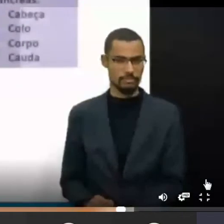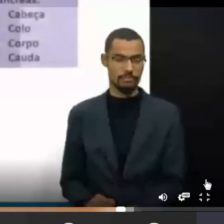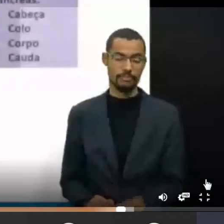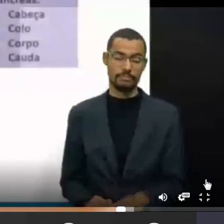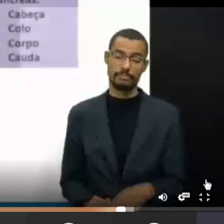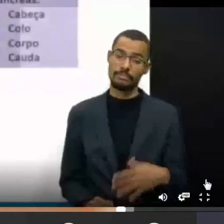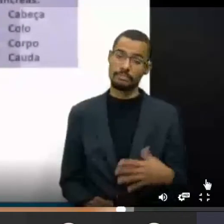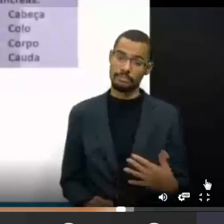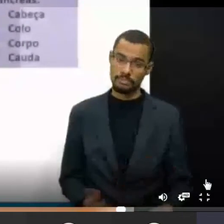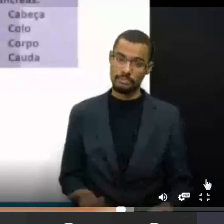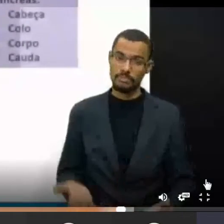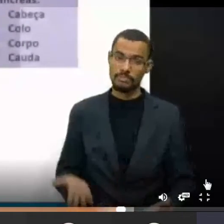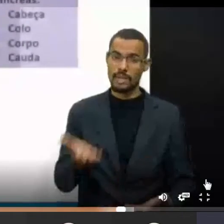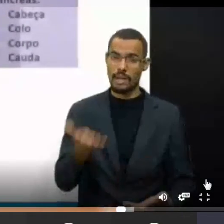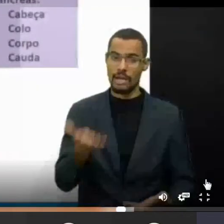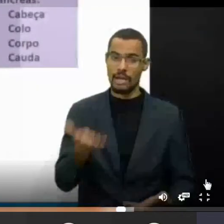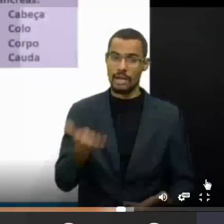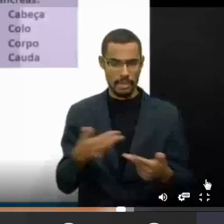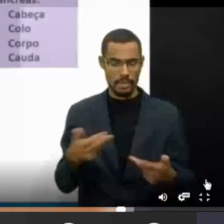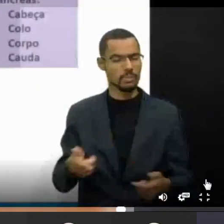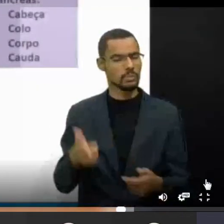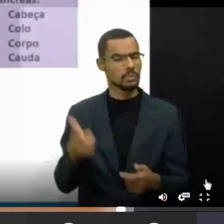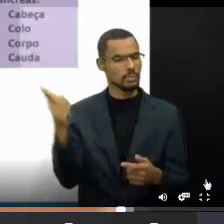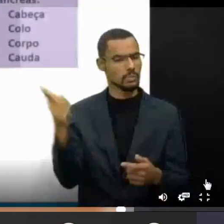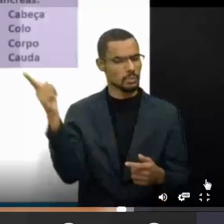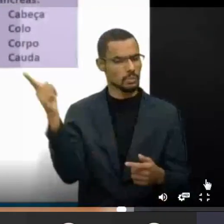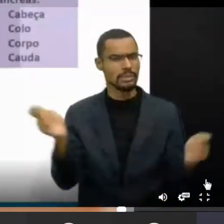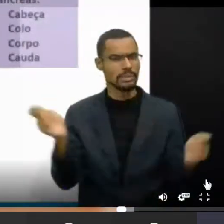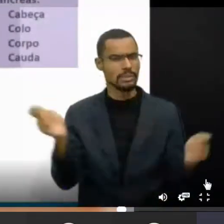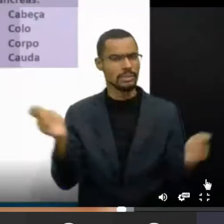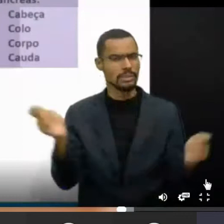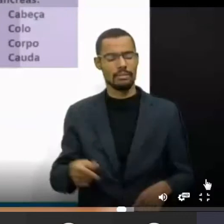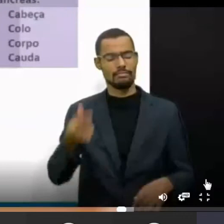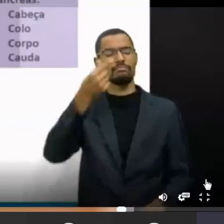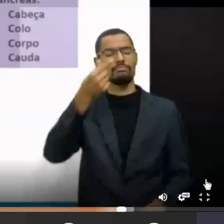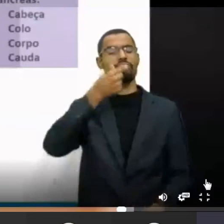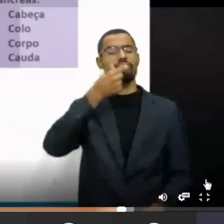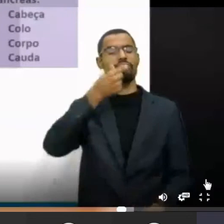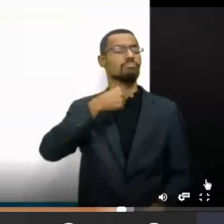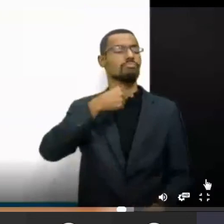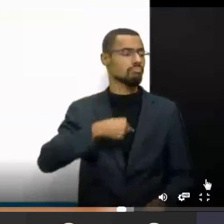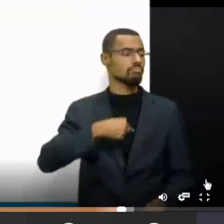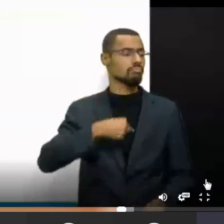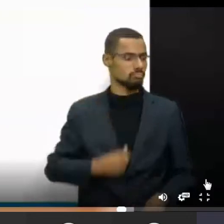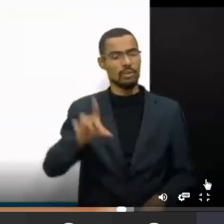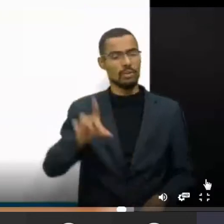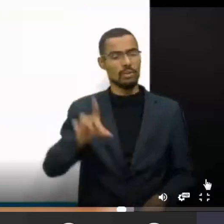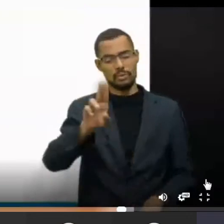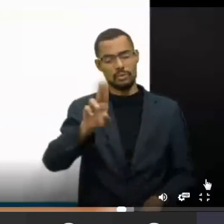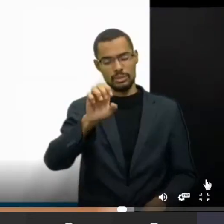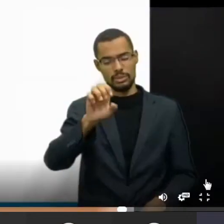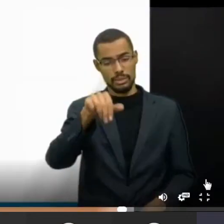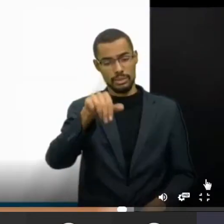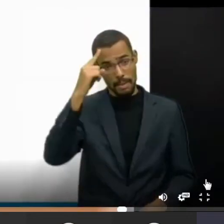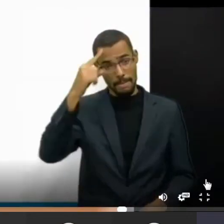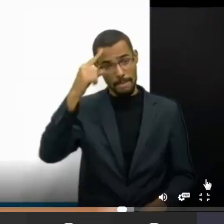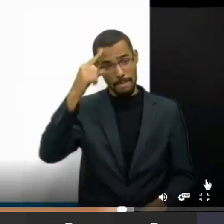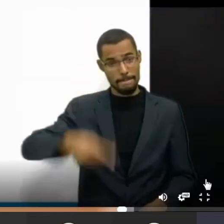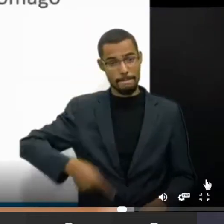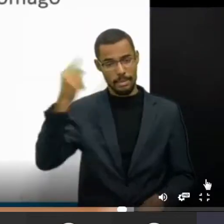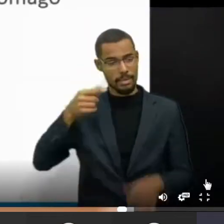Então, o alimento, ele vai chegar ao duodeno, né, que é aquela